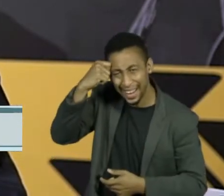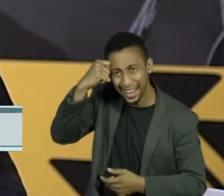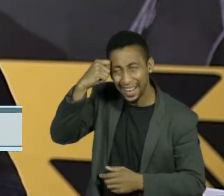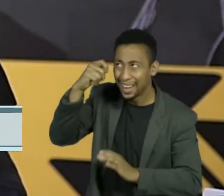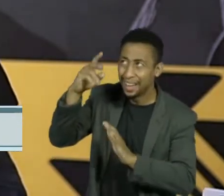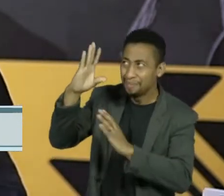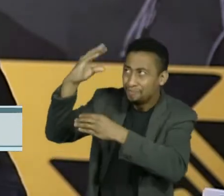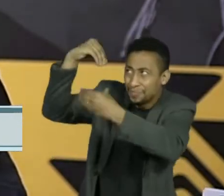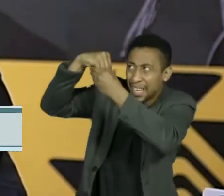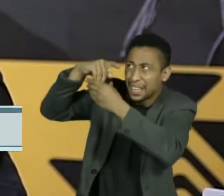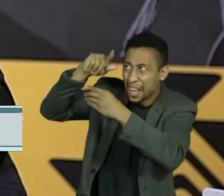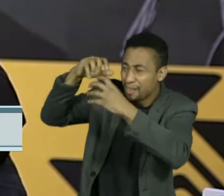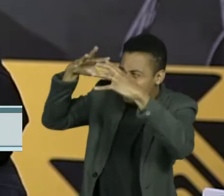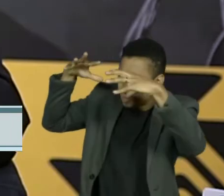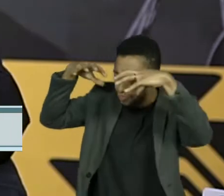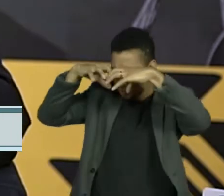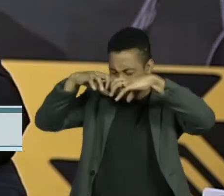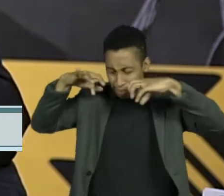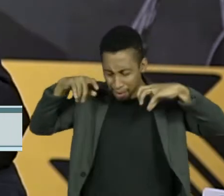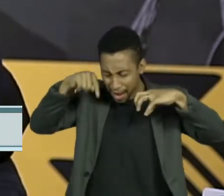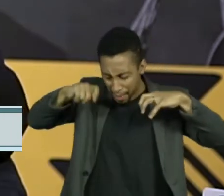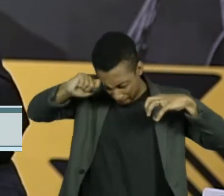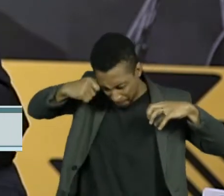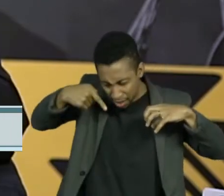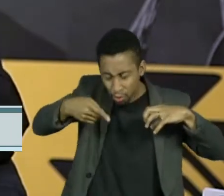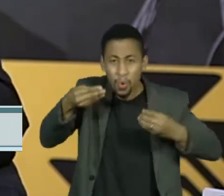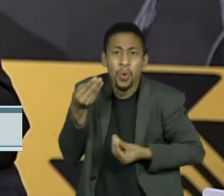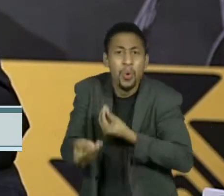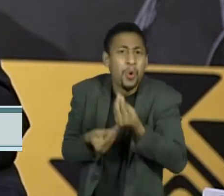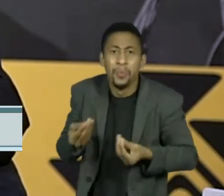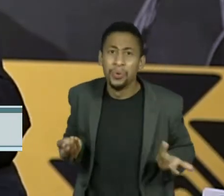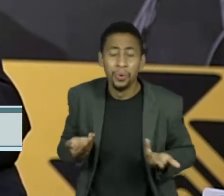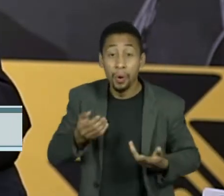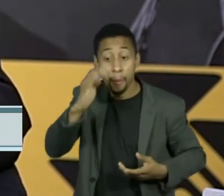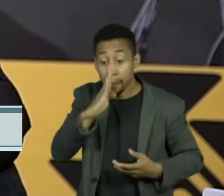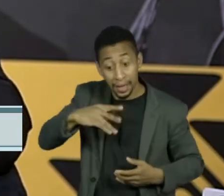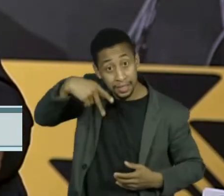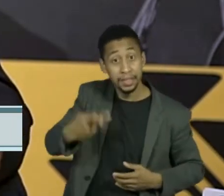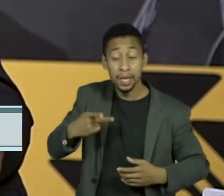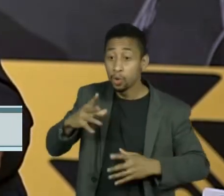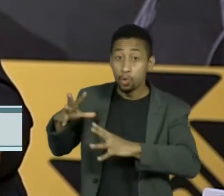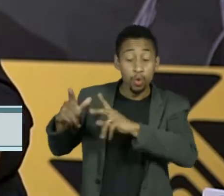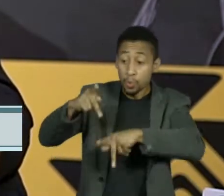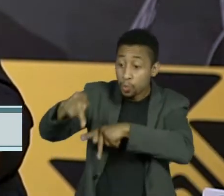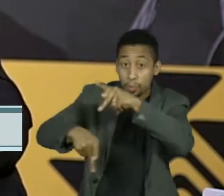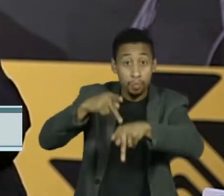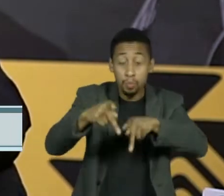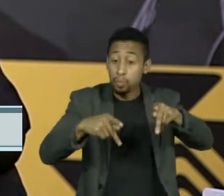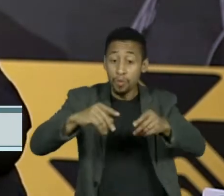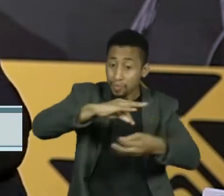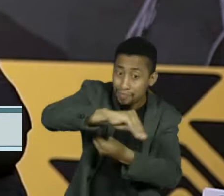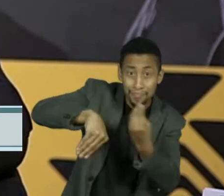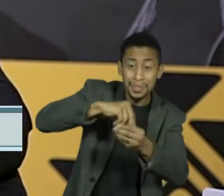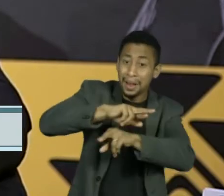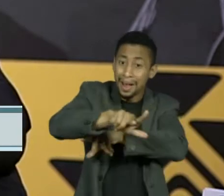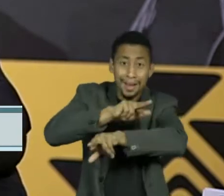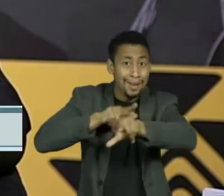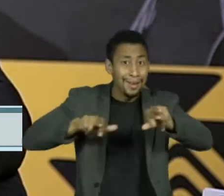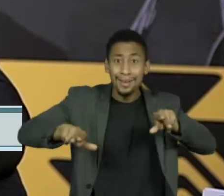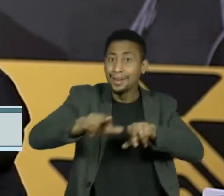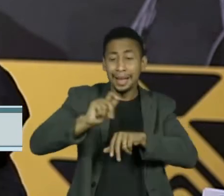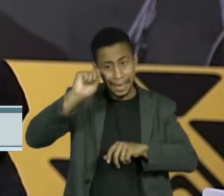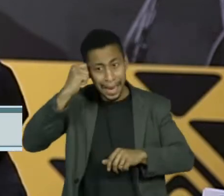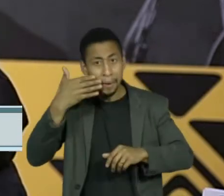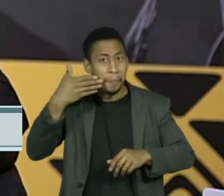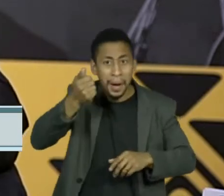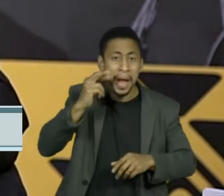Existe a consciência dos brasileiros. Nós somos um país de negros e brancos. Nós somos um país de miscigenados. Nós somos um país